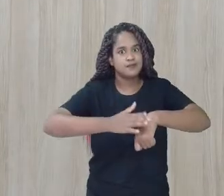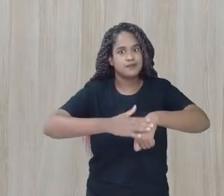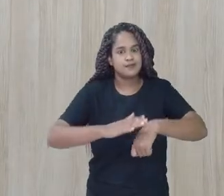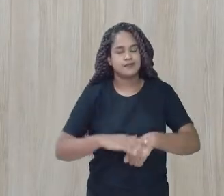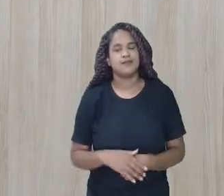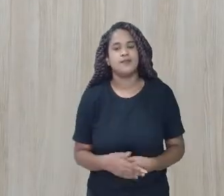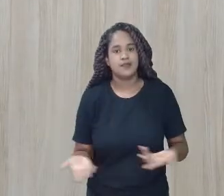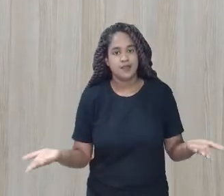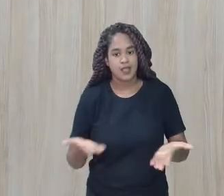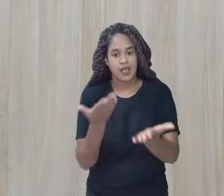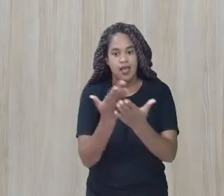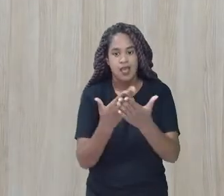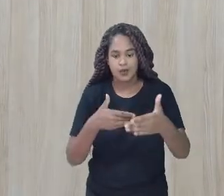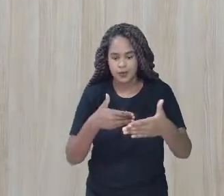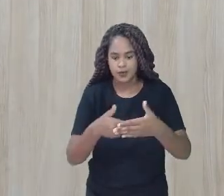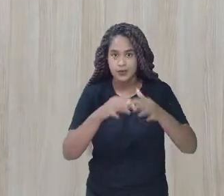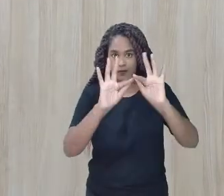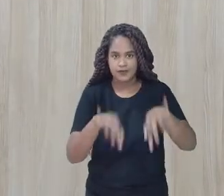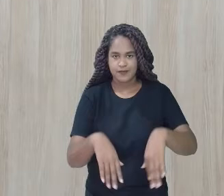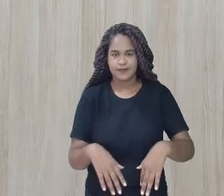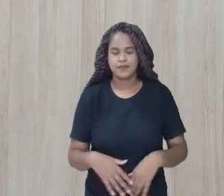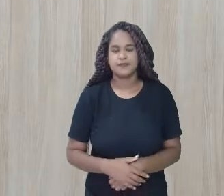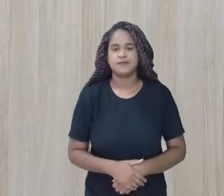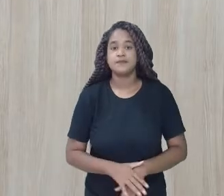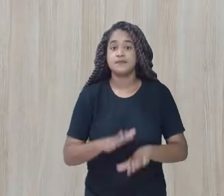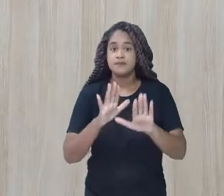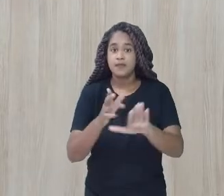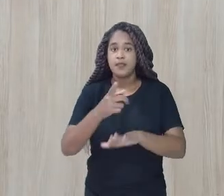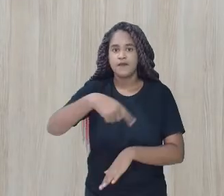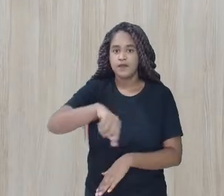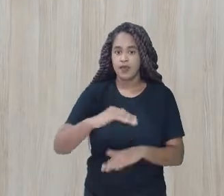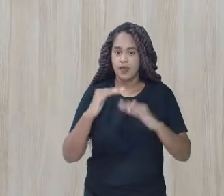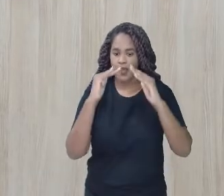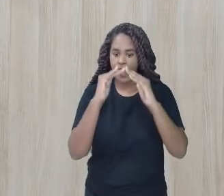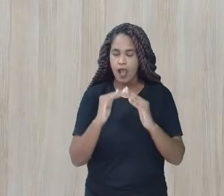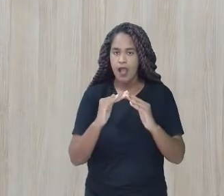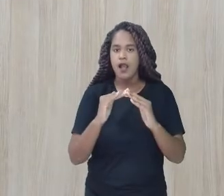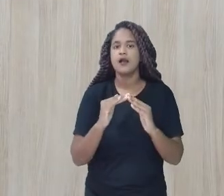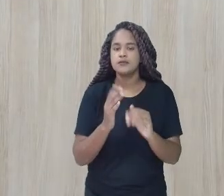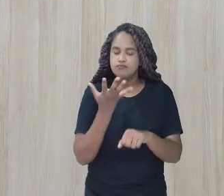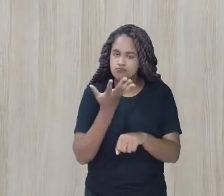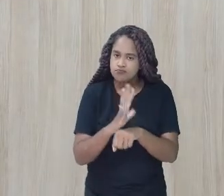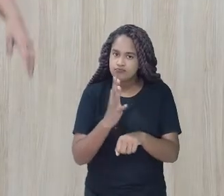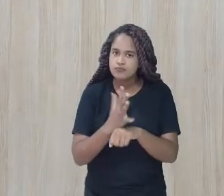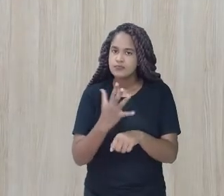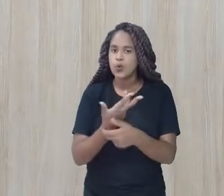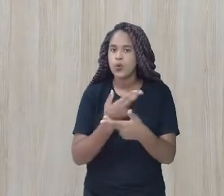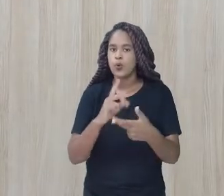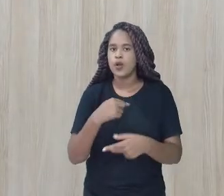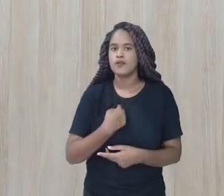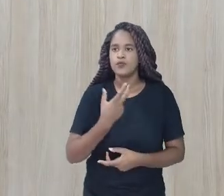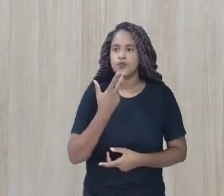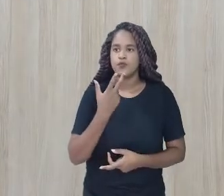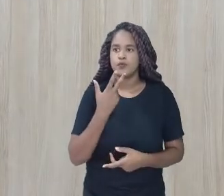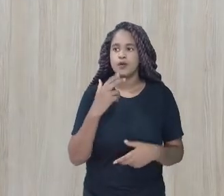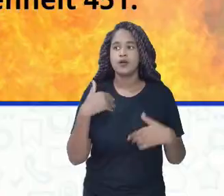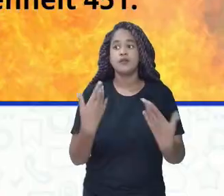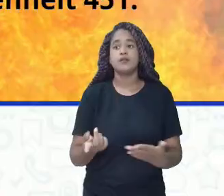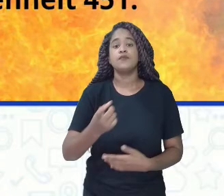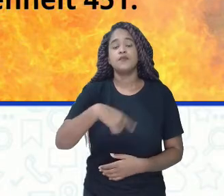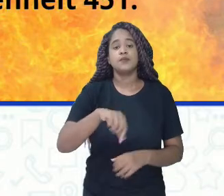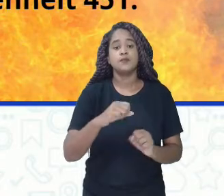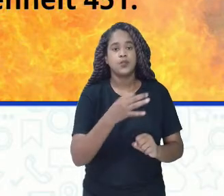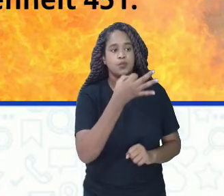tá acabando, minha gente, ó. Mas, para vocês aí de casa exercitarem tudo que a gente está falando aqui, eu quero que vocês deixem